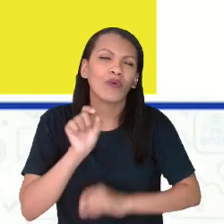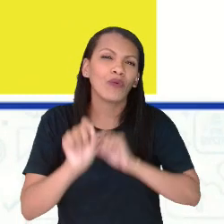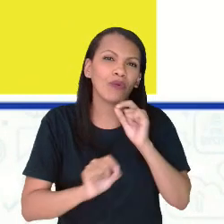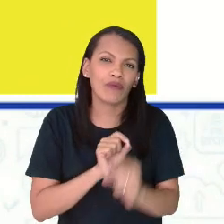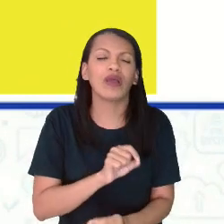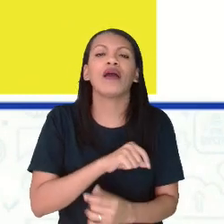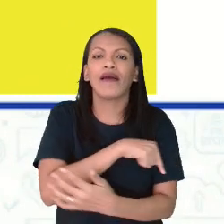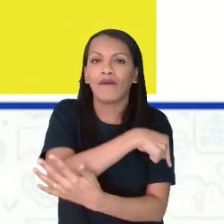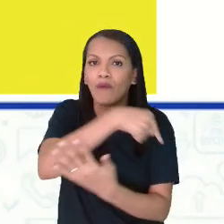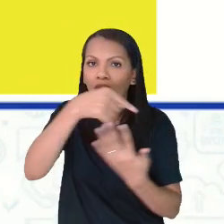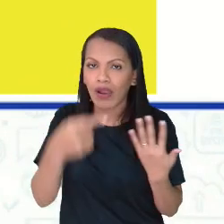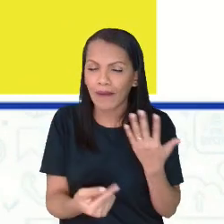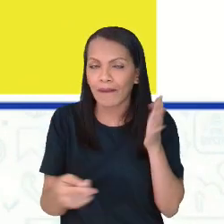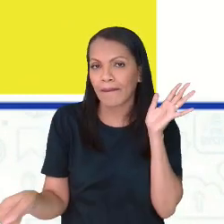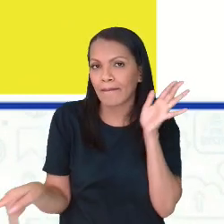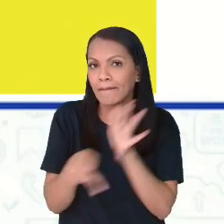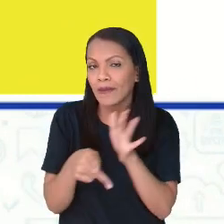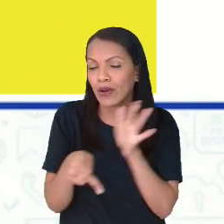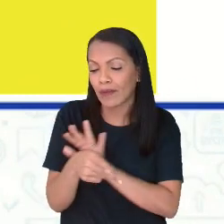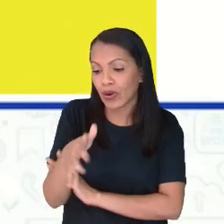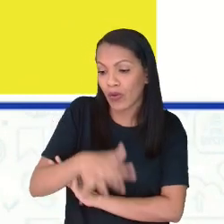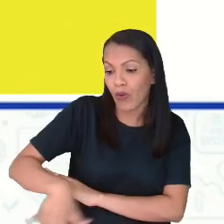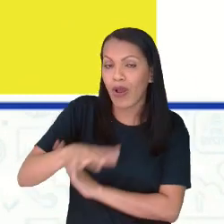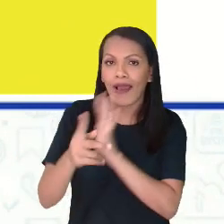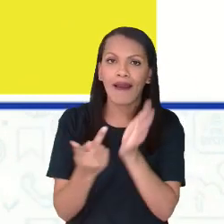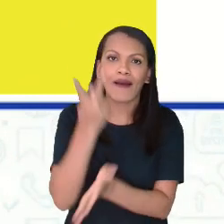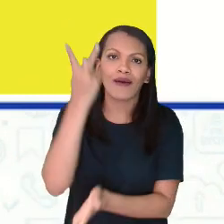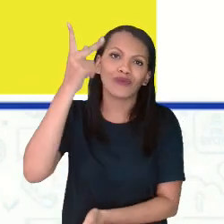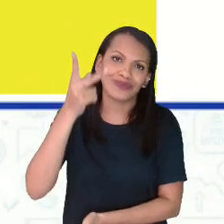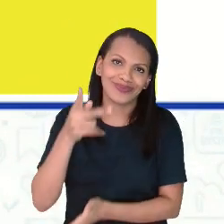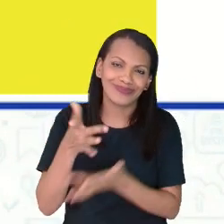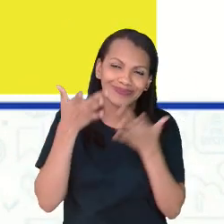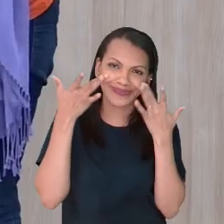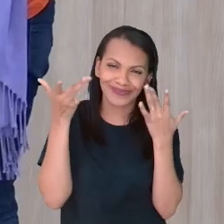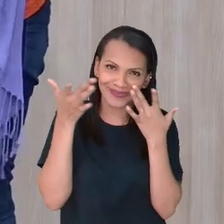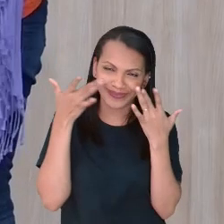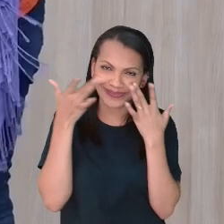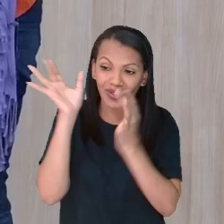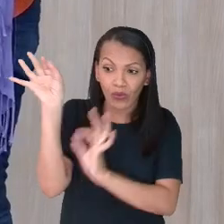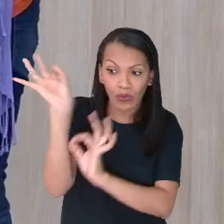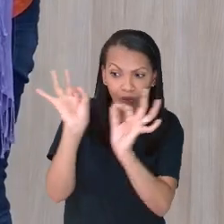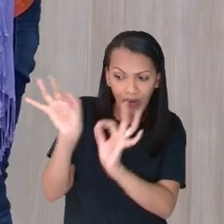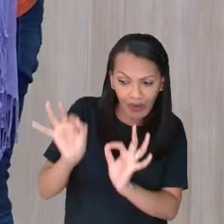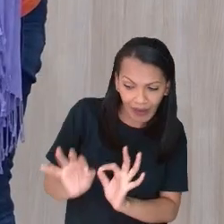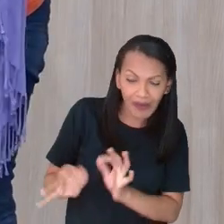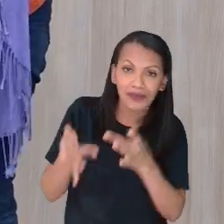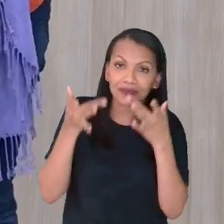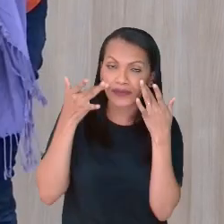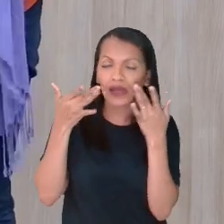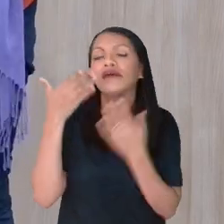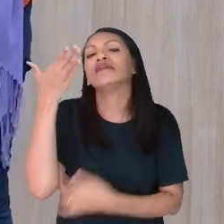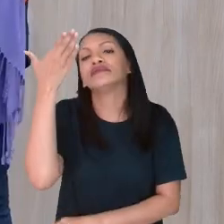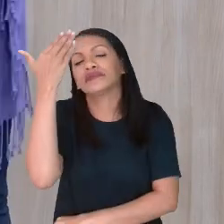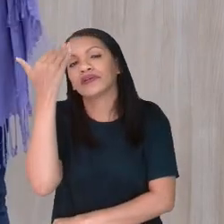extremamente importante e essencial para a montagem, não é? Para saber,